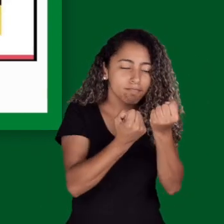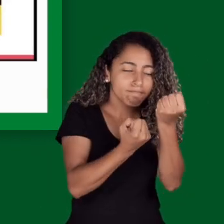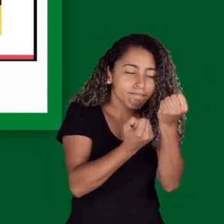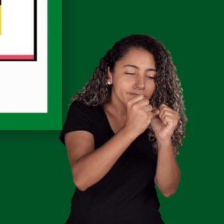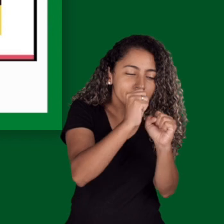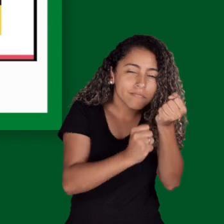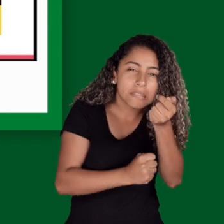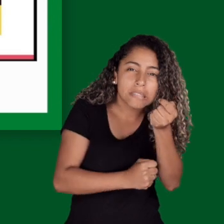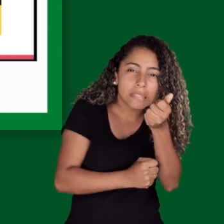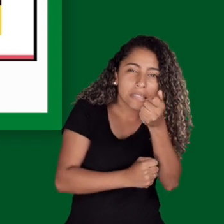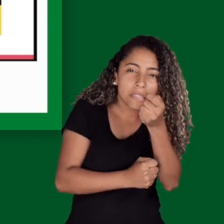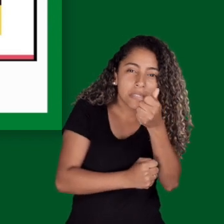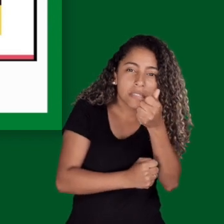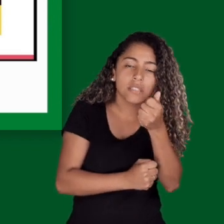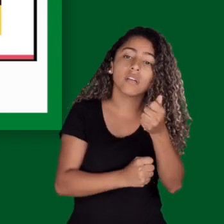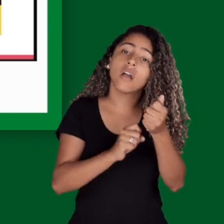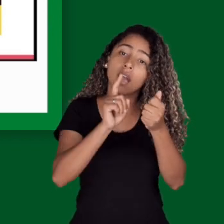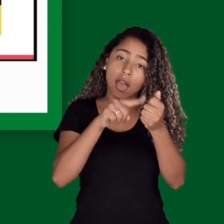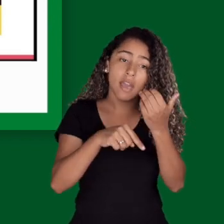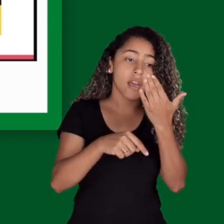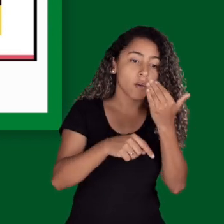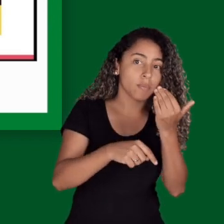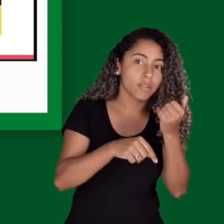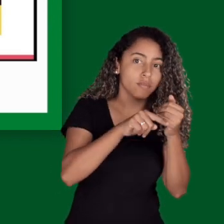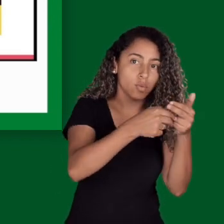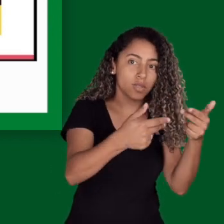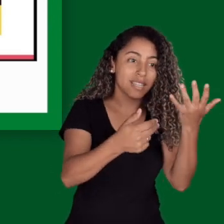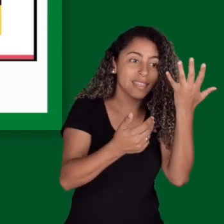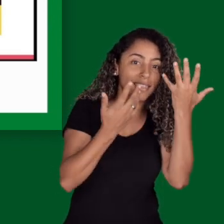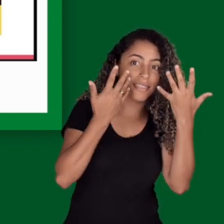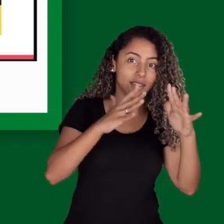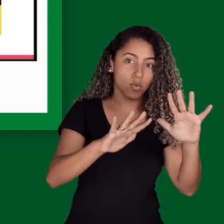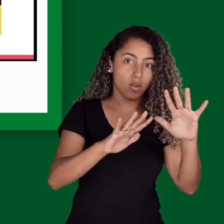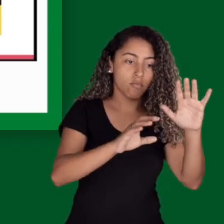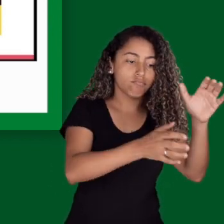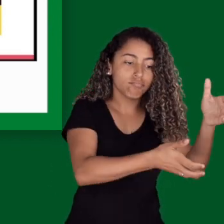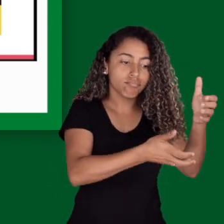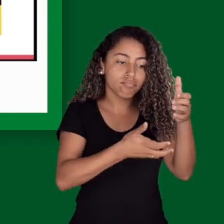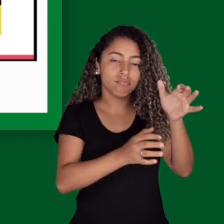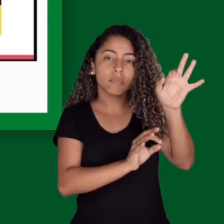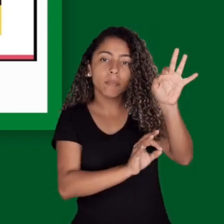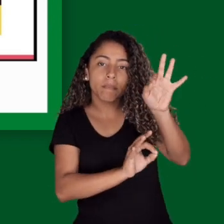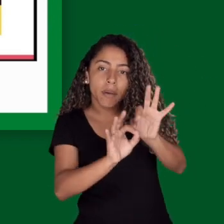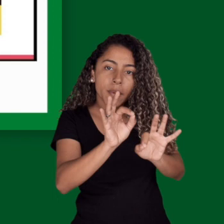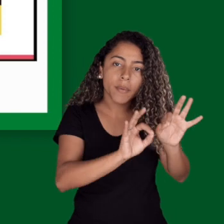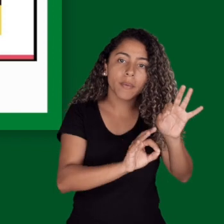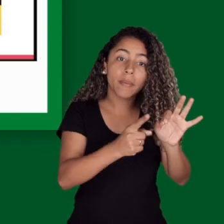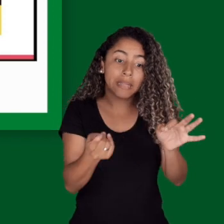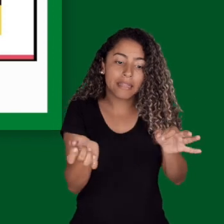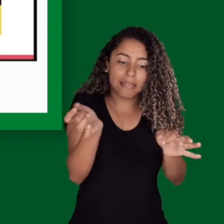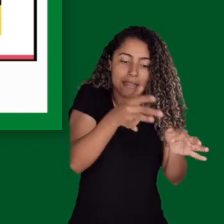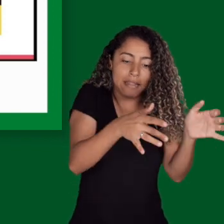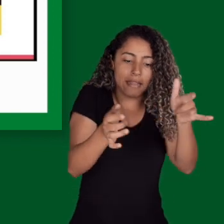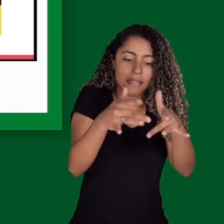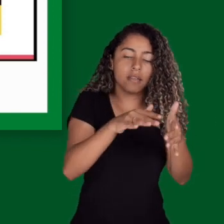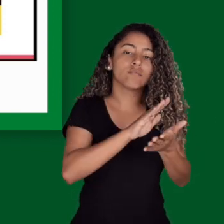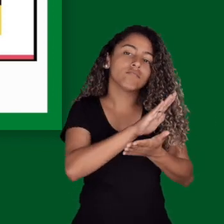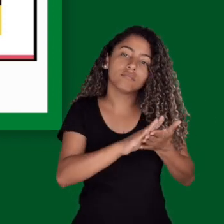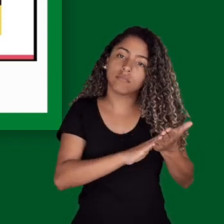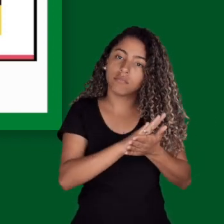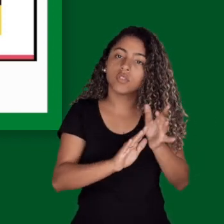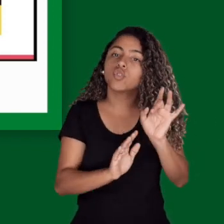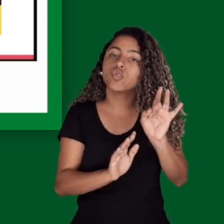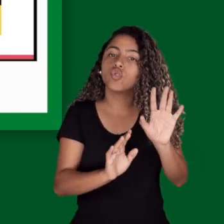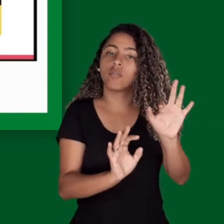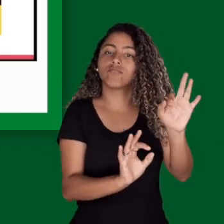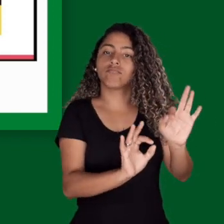Já os alimentos minimamente processados, eles são os alimentos in natura que sofreram algum processo, mas que não foi